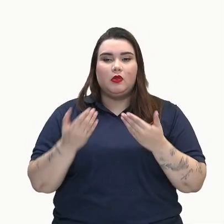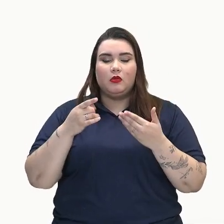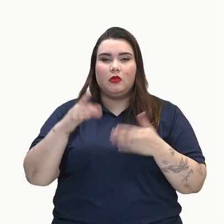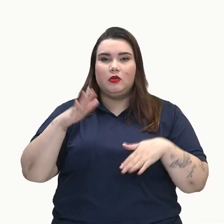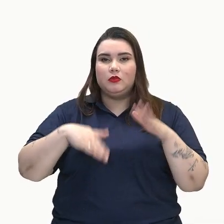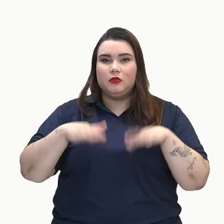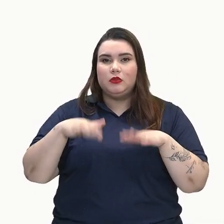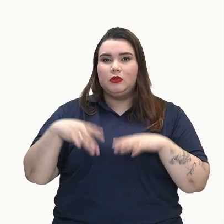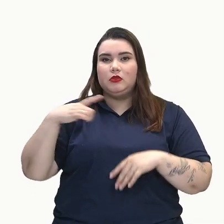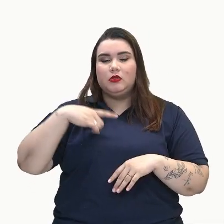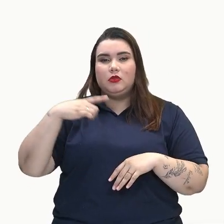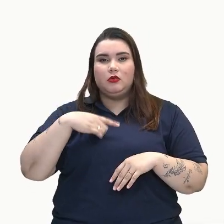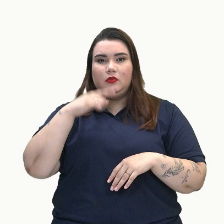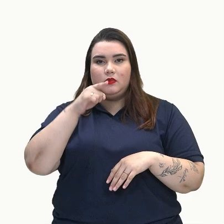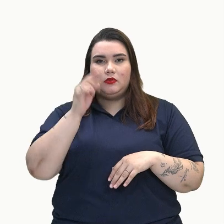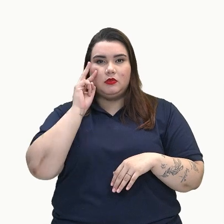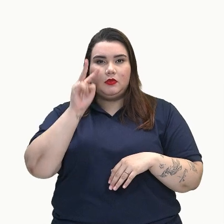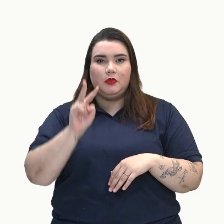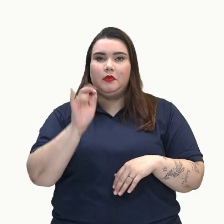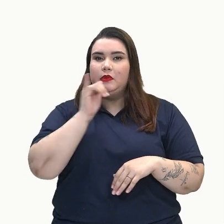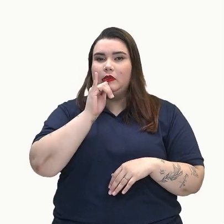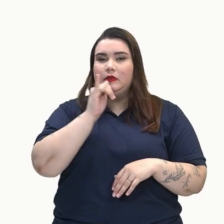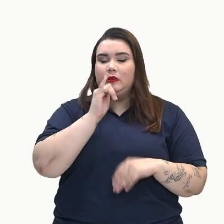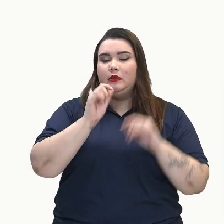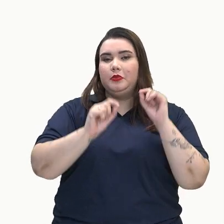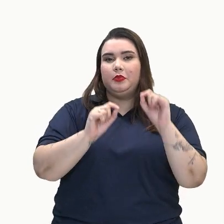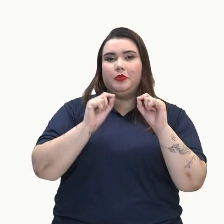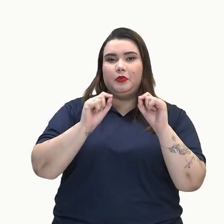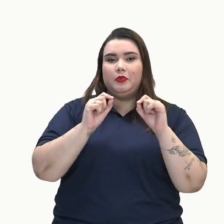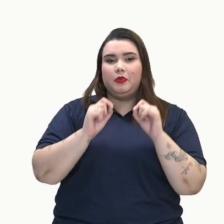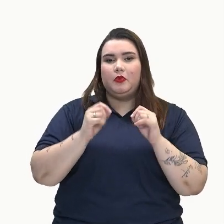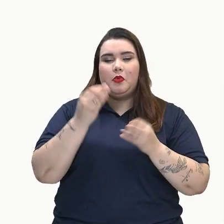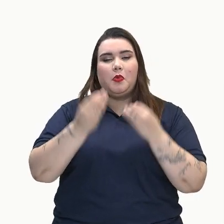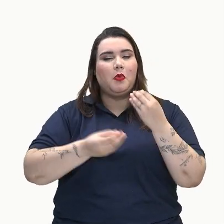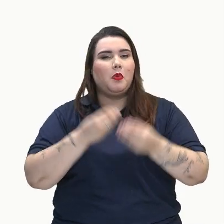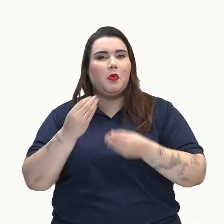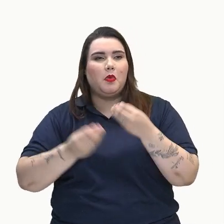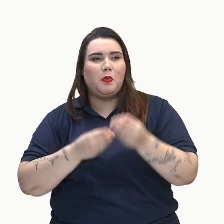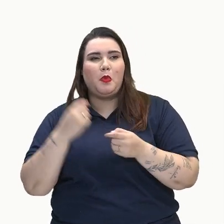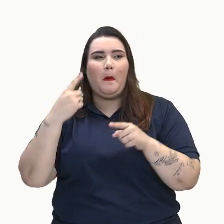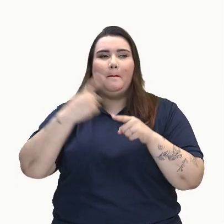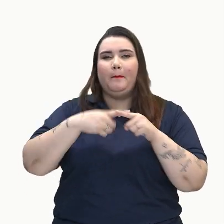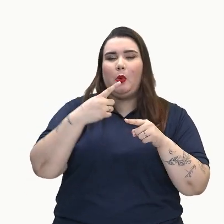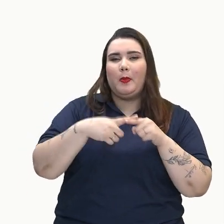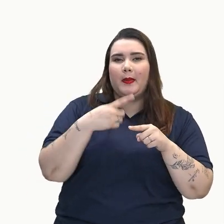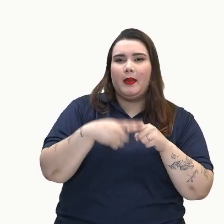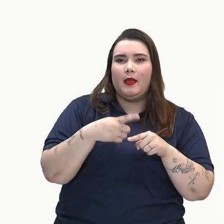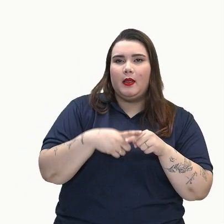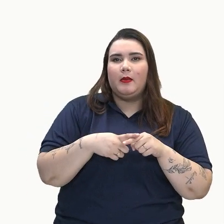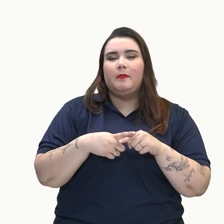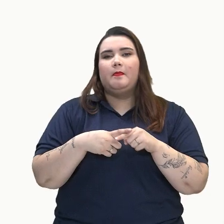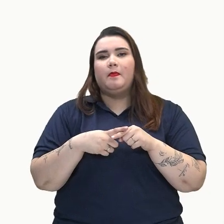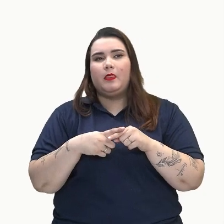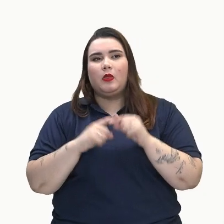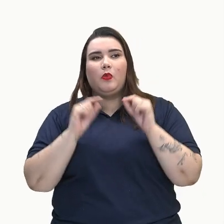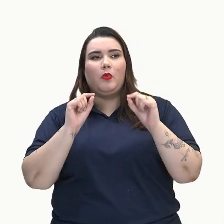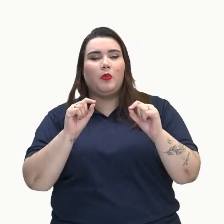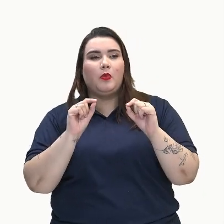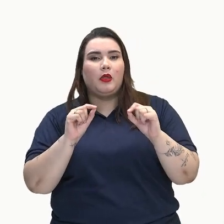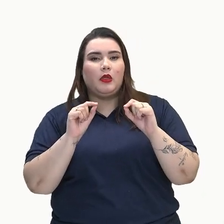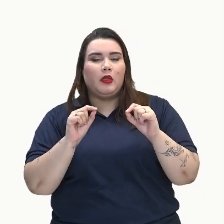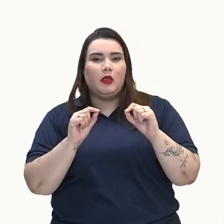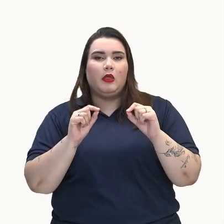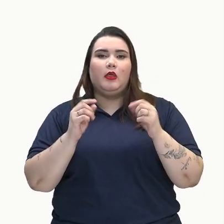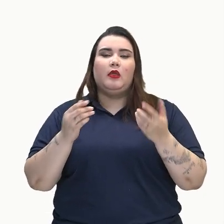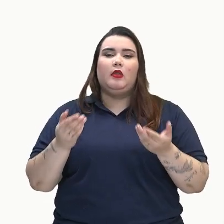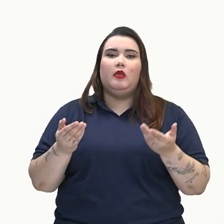vão começar, como você viu no exemplo, como, por que isso e tal, o que, de qualquer, ou